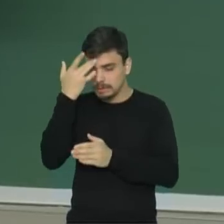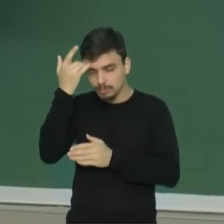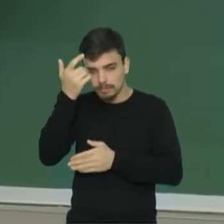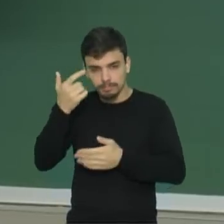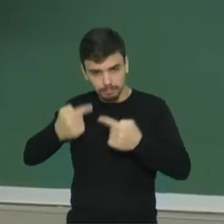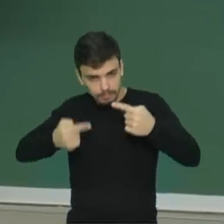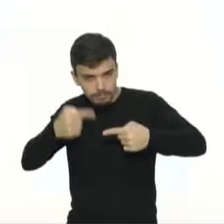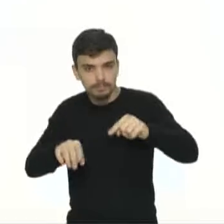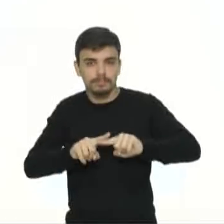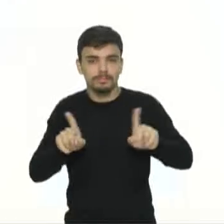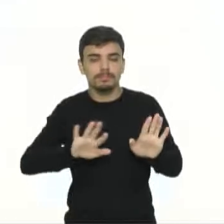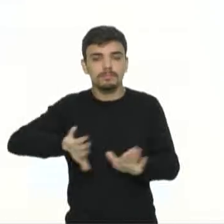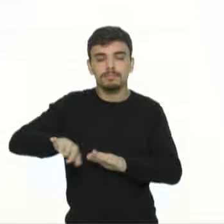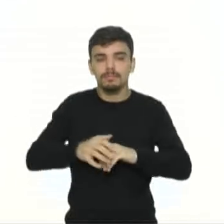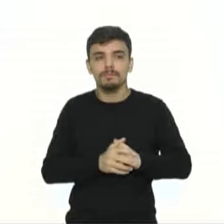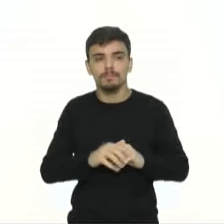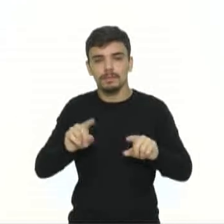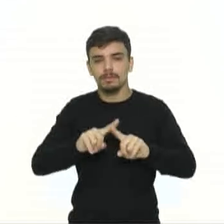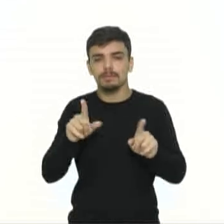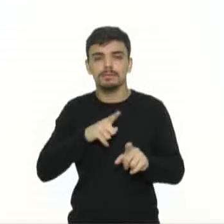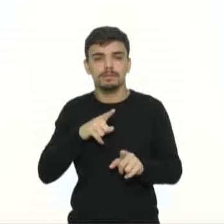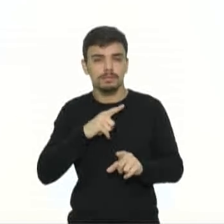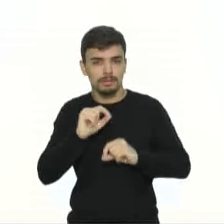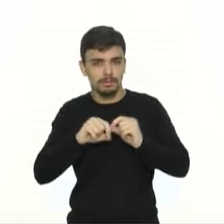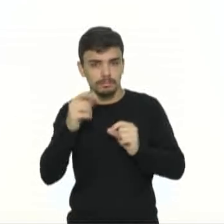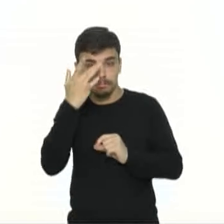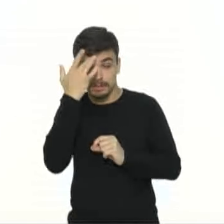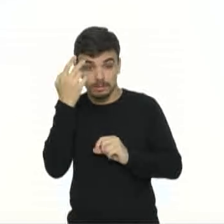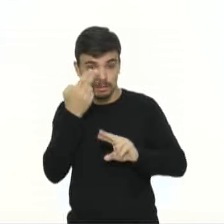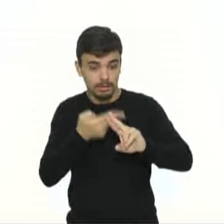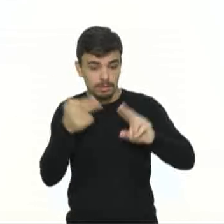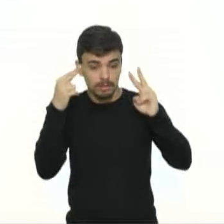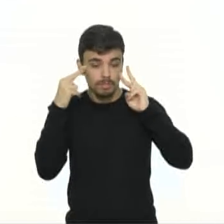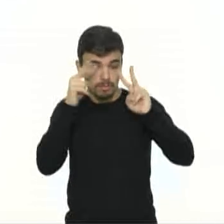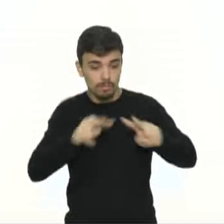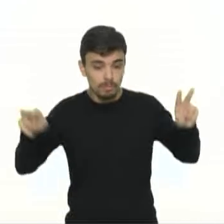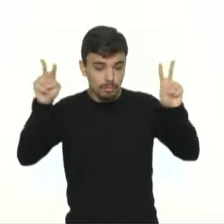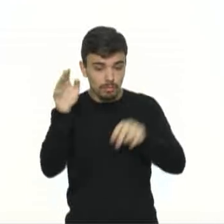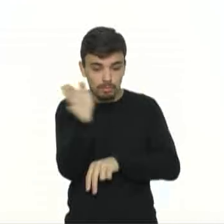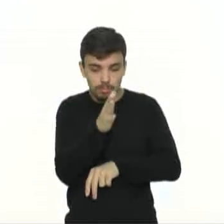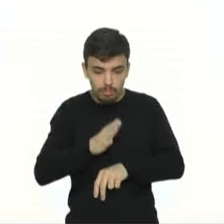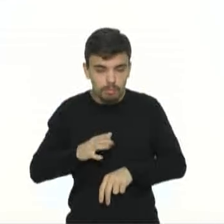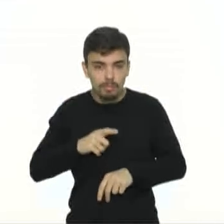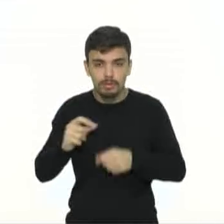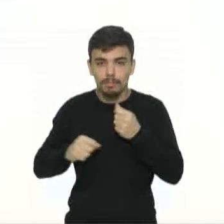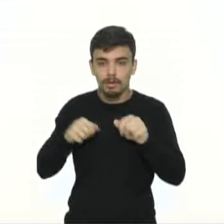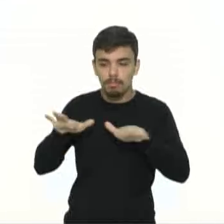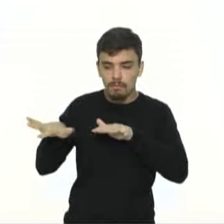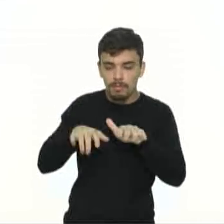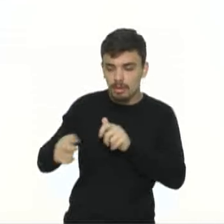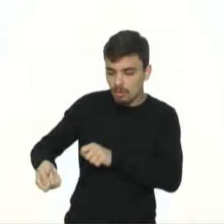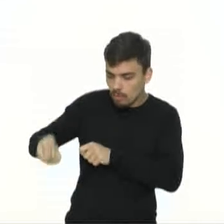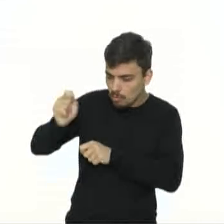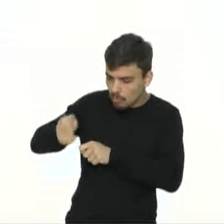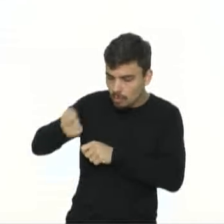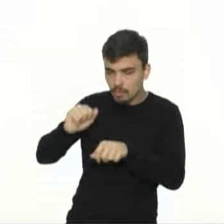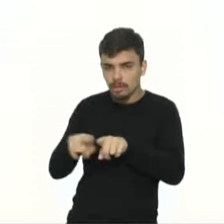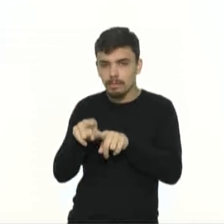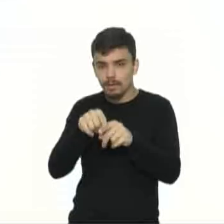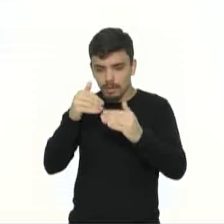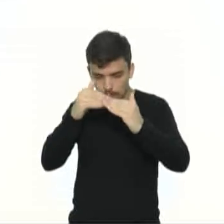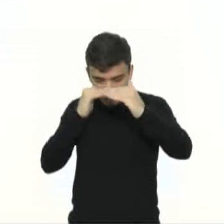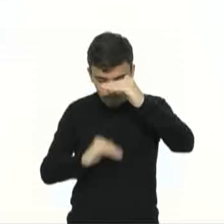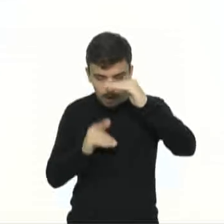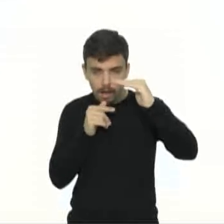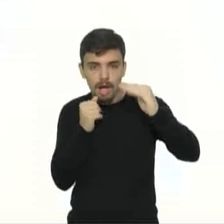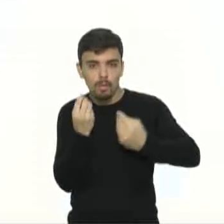Principalmente quando estiver pescando com iscas artificiais, quando precisar visualizar o peixe, o movimento da linha, estruturas abaixo da água e principalmente